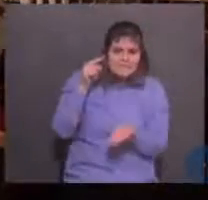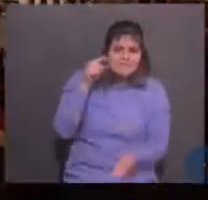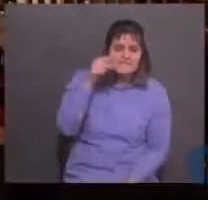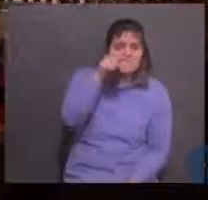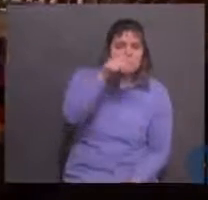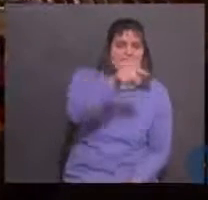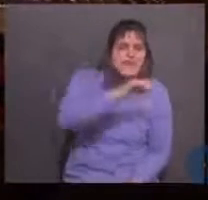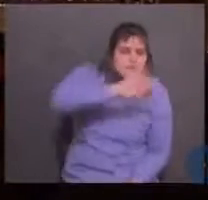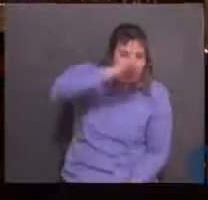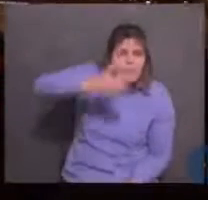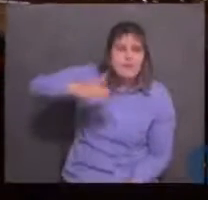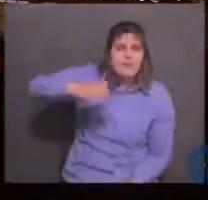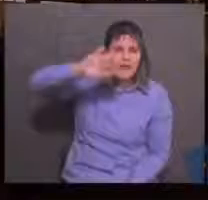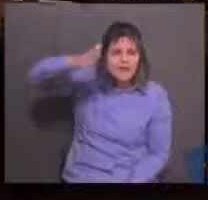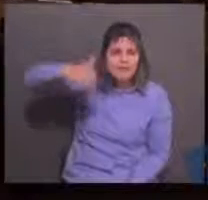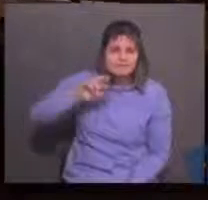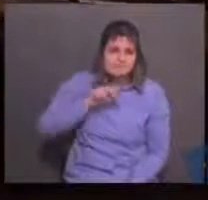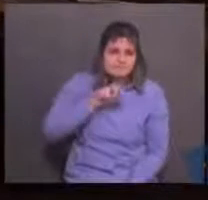às montanhas.